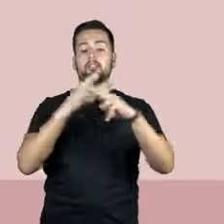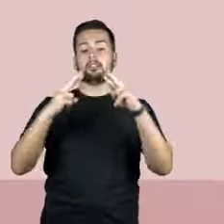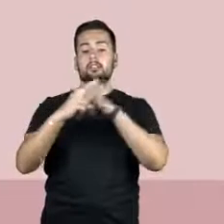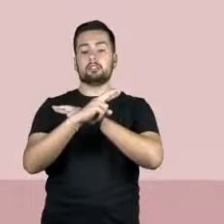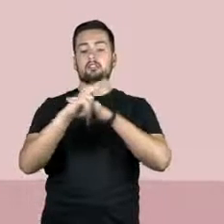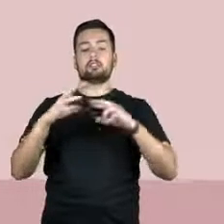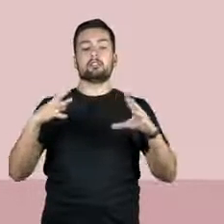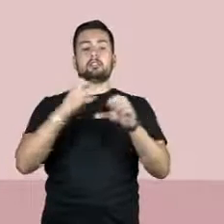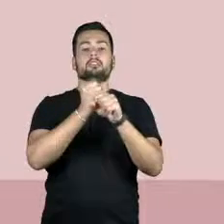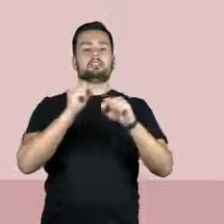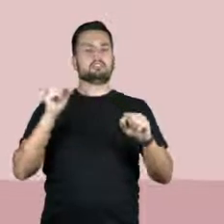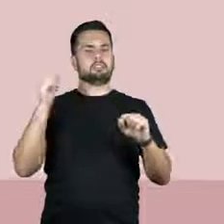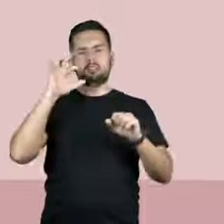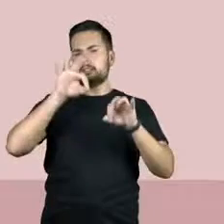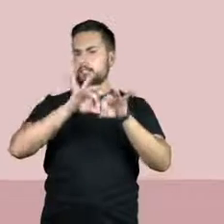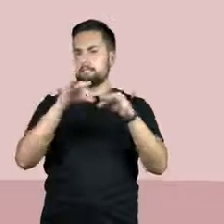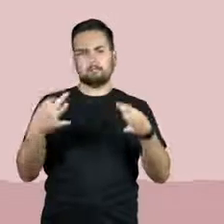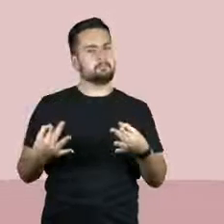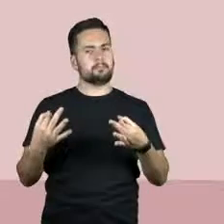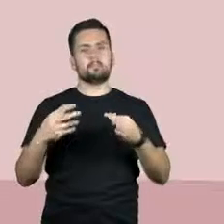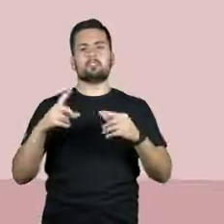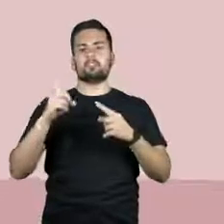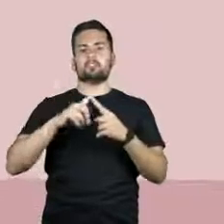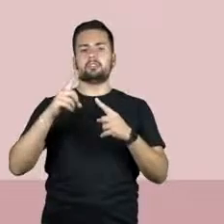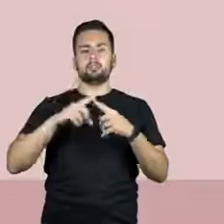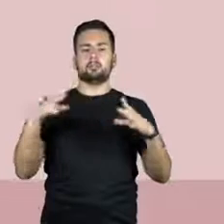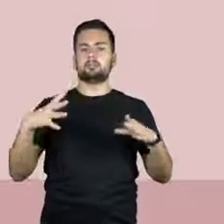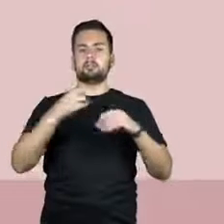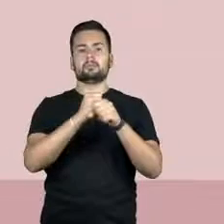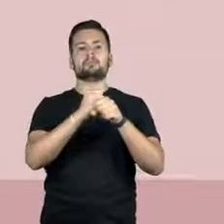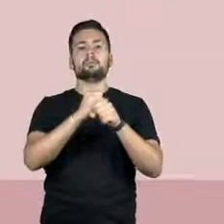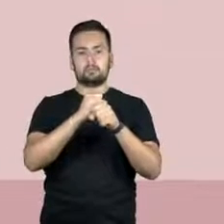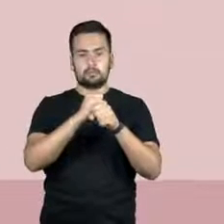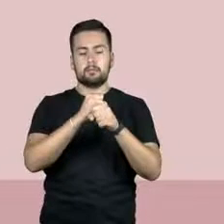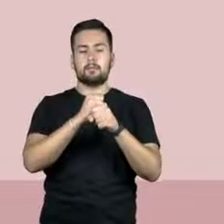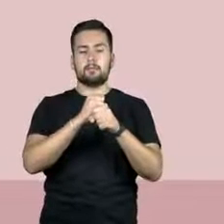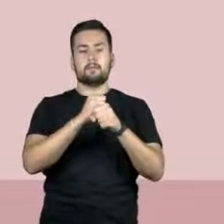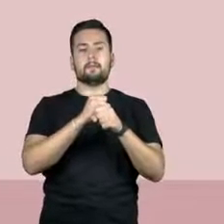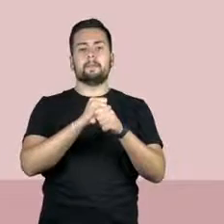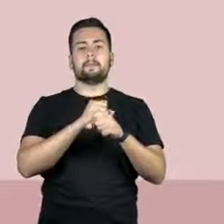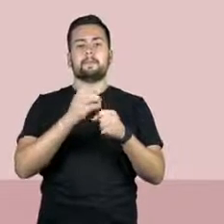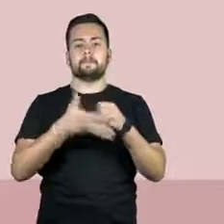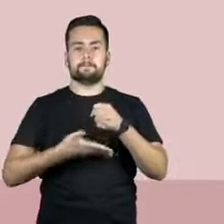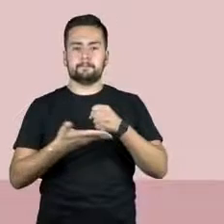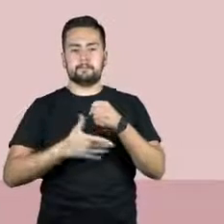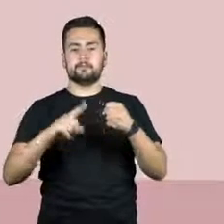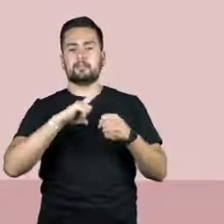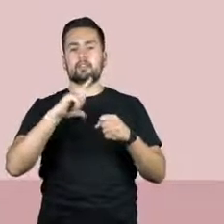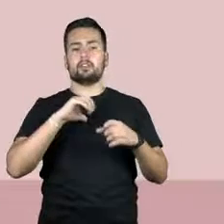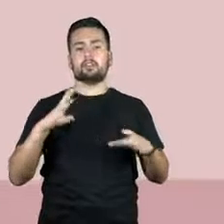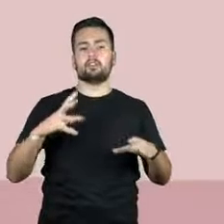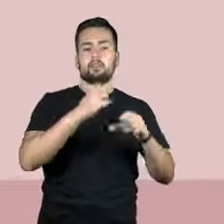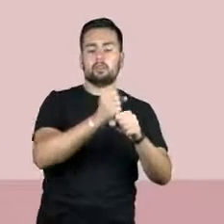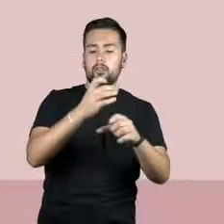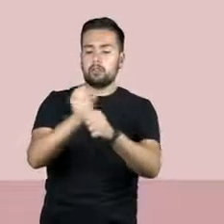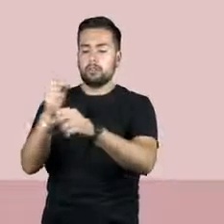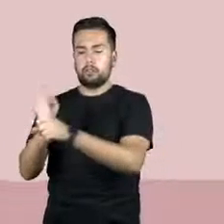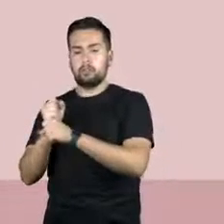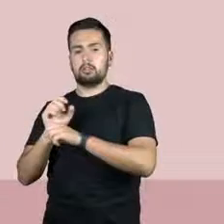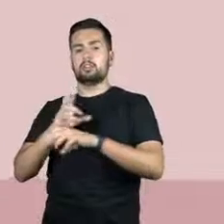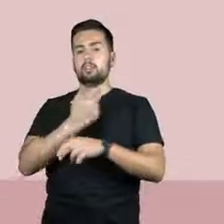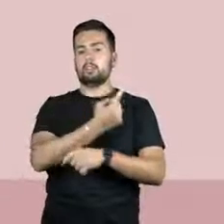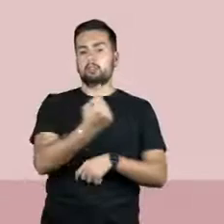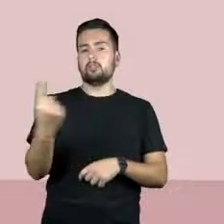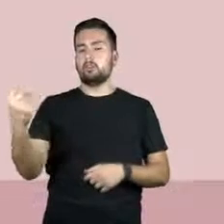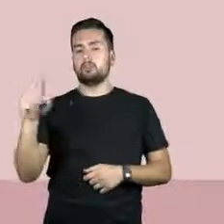ser calculada, tá? Que é um tipo de formulação onde a gente basicamente vai ter aqui um somatório de cada fatia, tá?